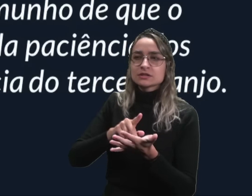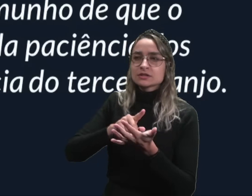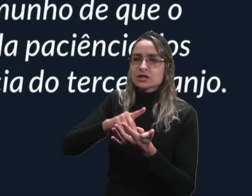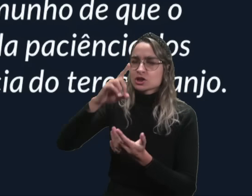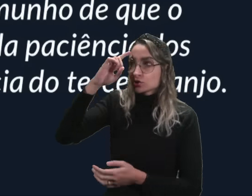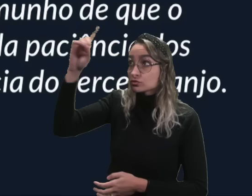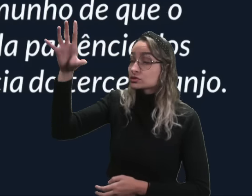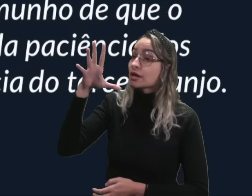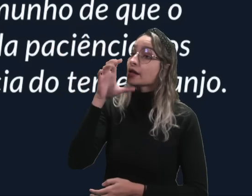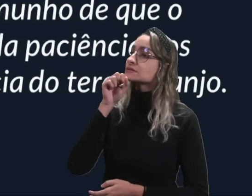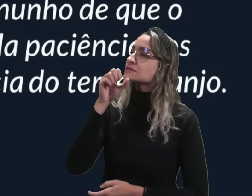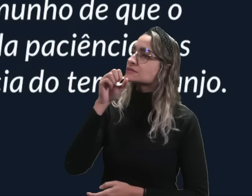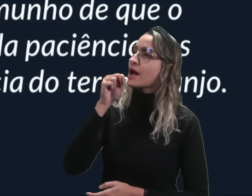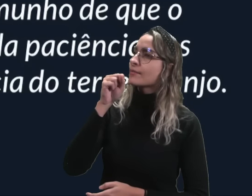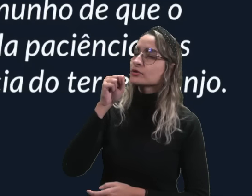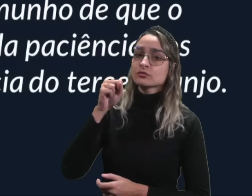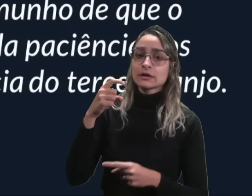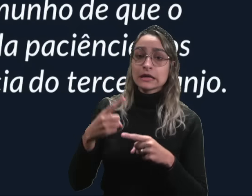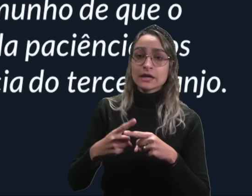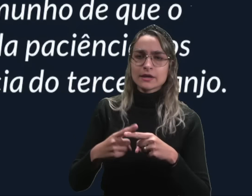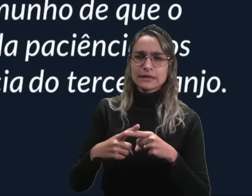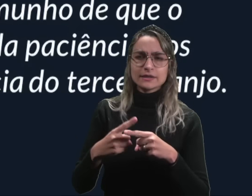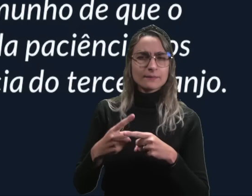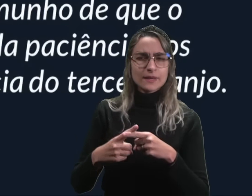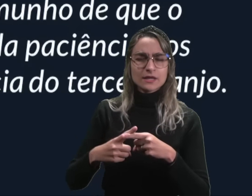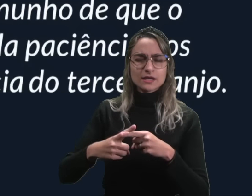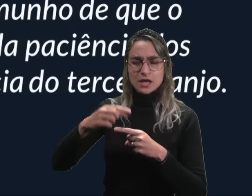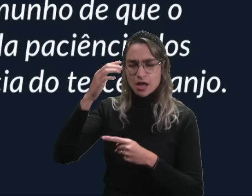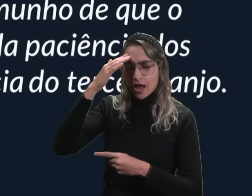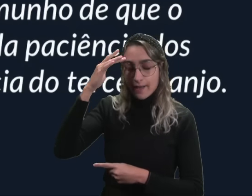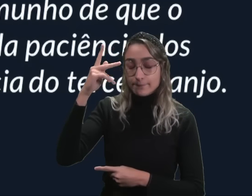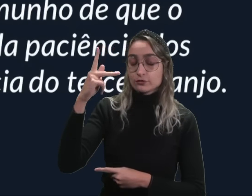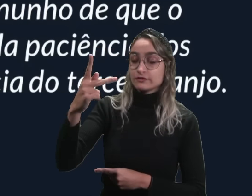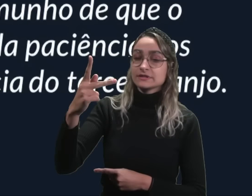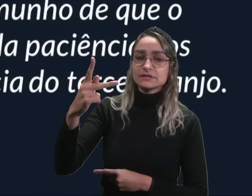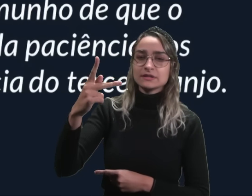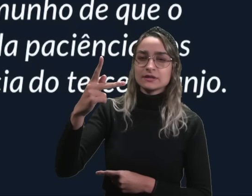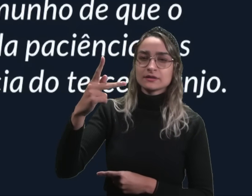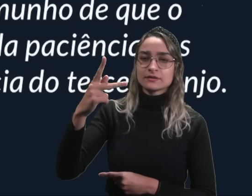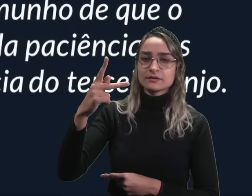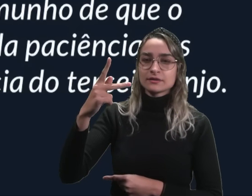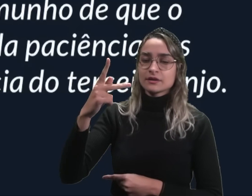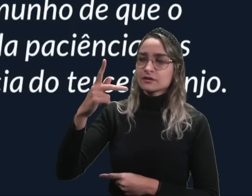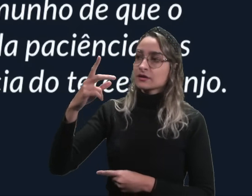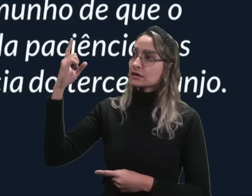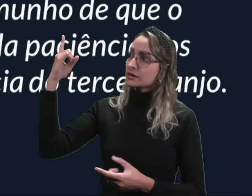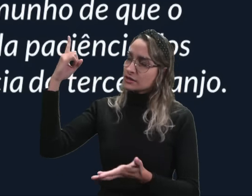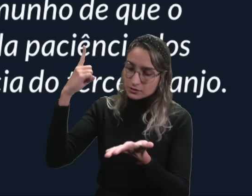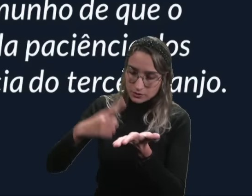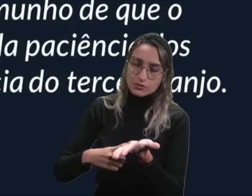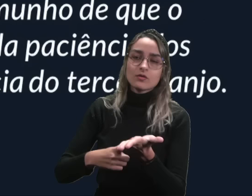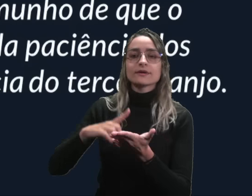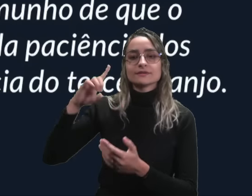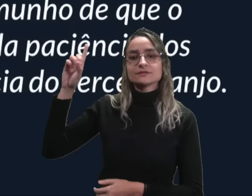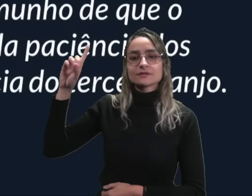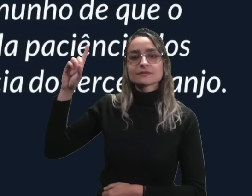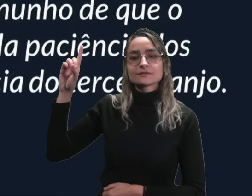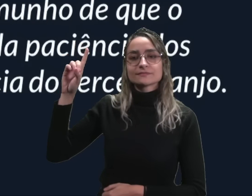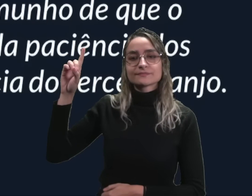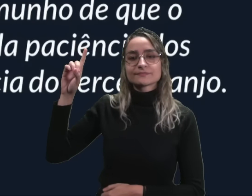advertência do terceiro Anjo da profecia Amém da mesma forma e aqui